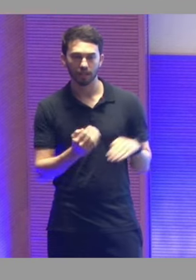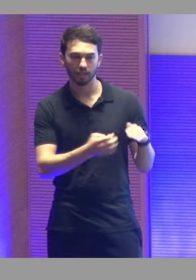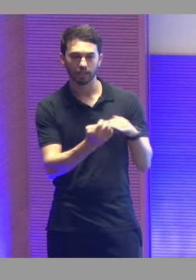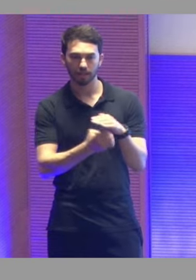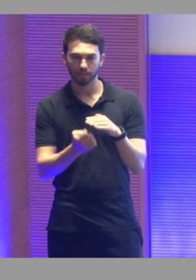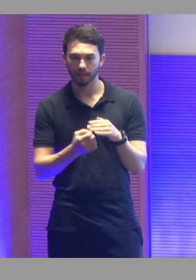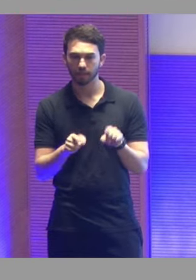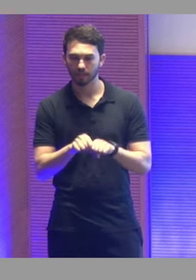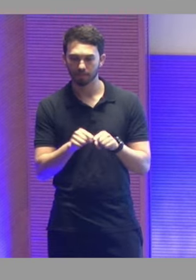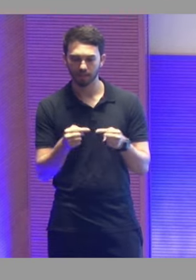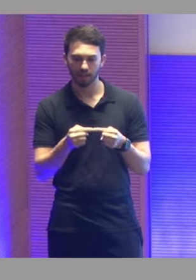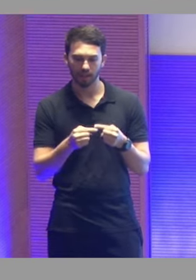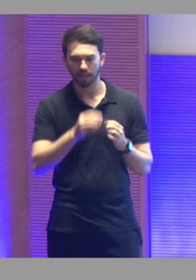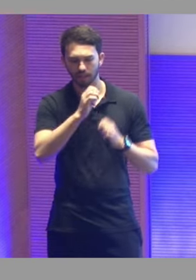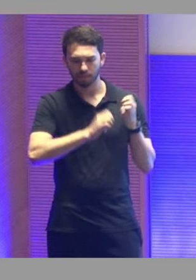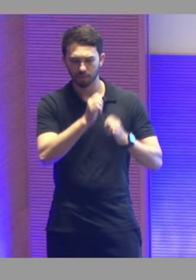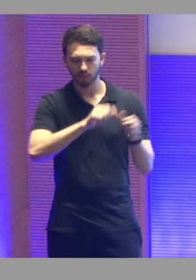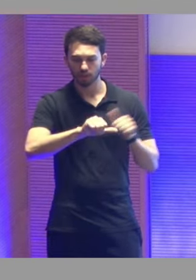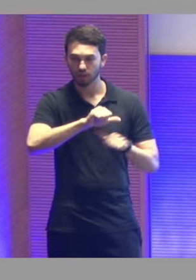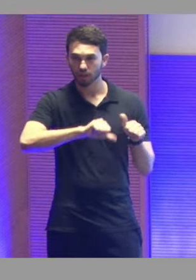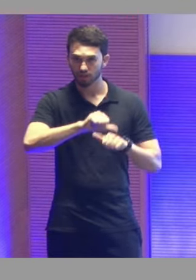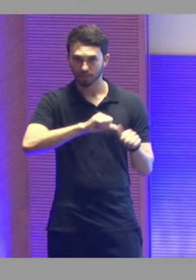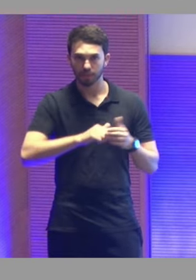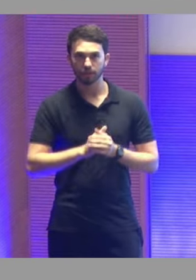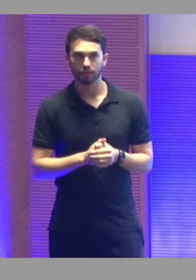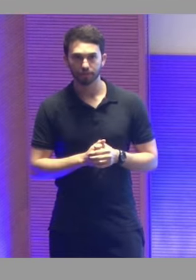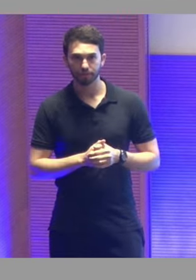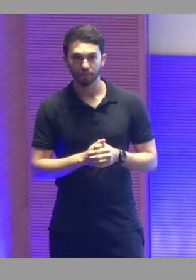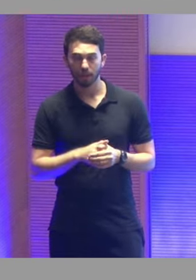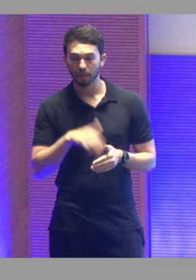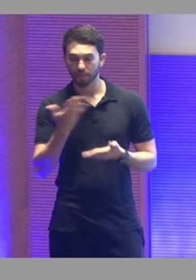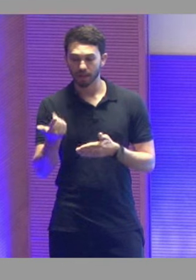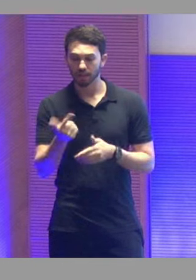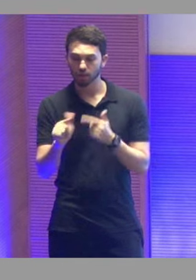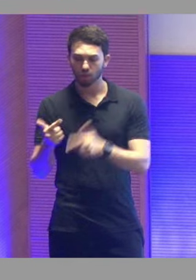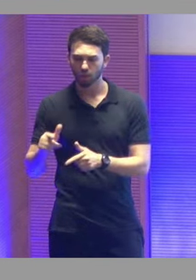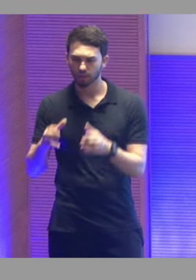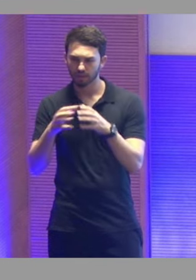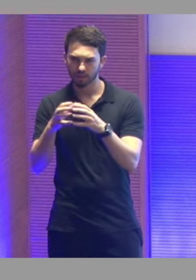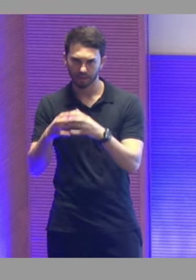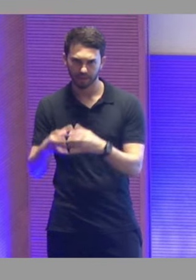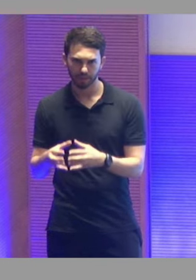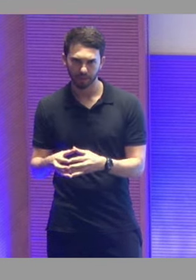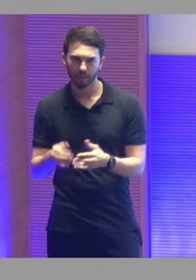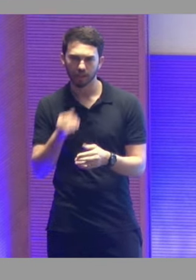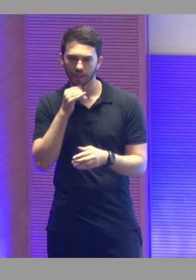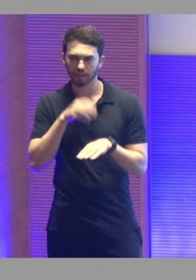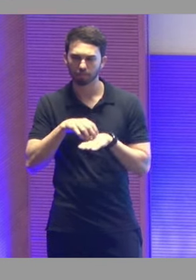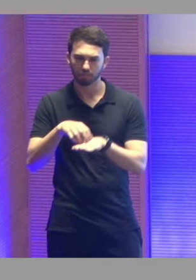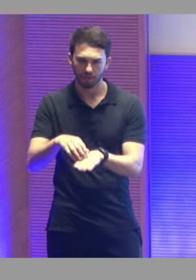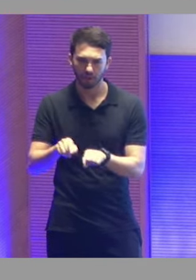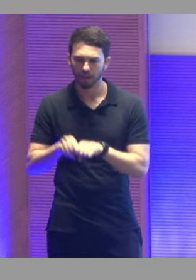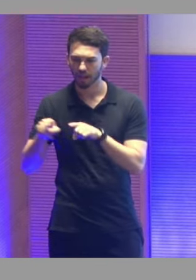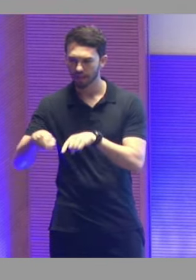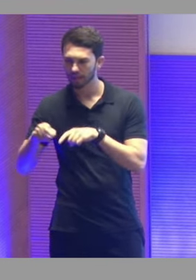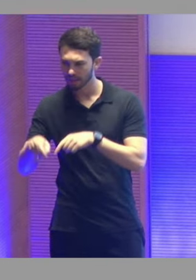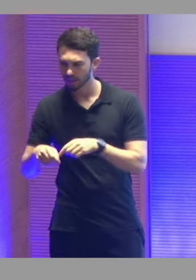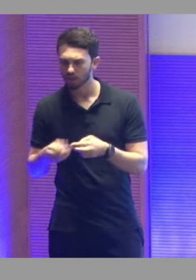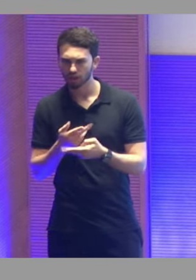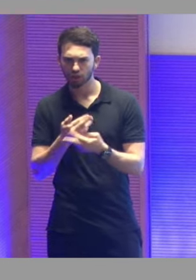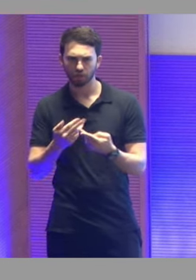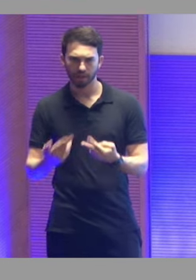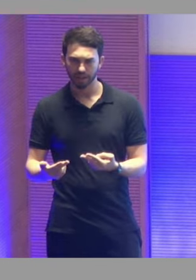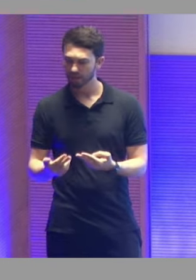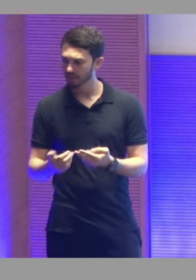compõem a indústria de transformação indústria extrativa enquanto que as demais categorias como combustão móvel atividades agrícolas fugitivas